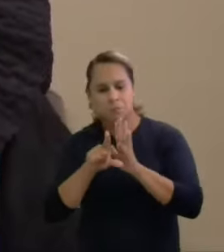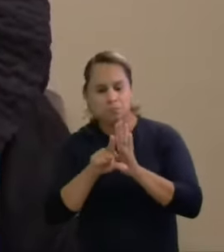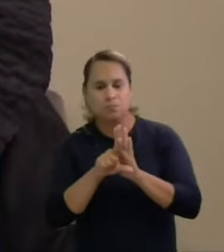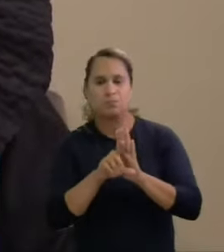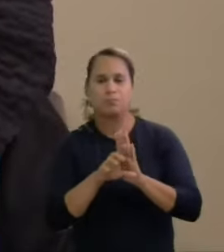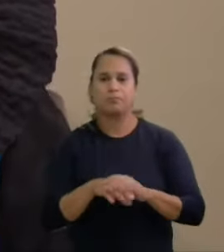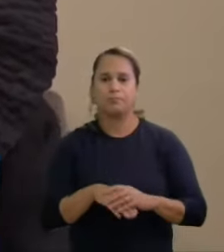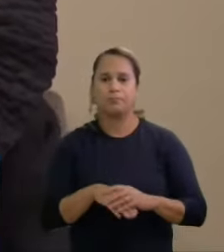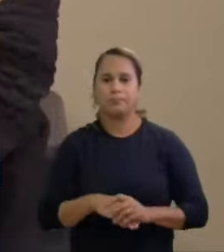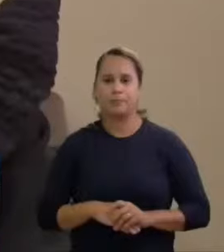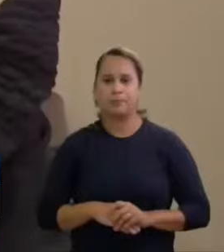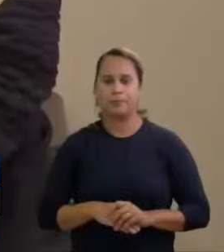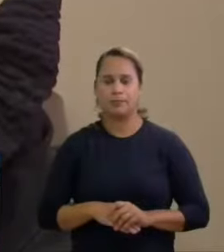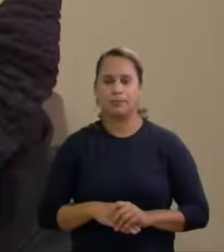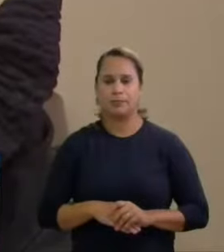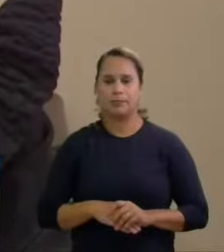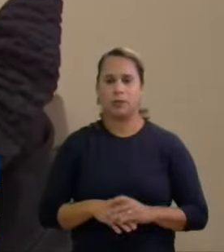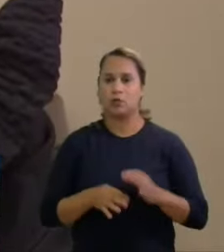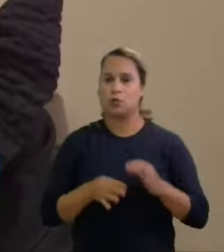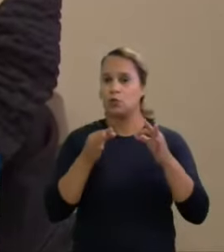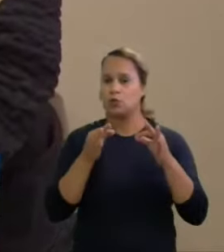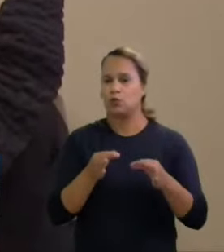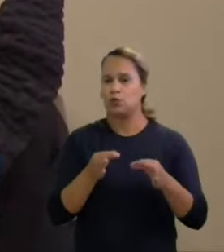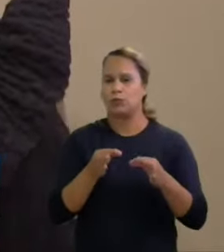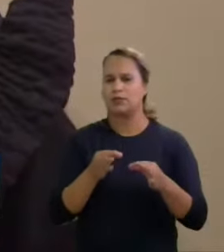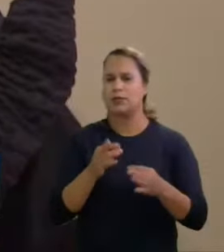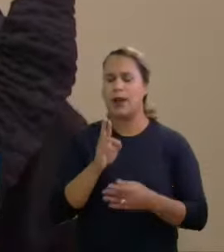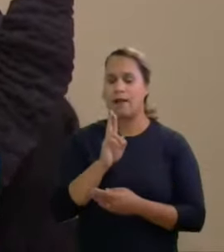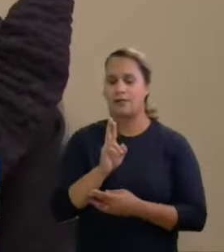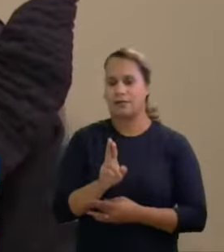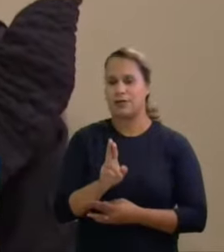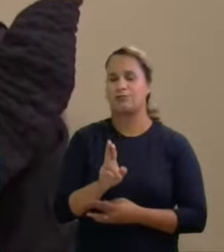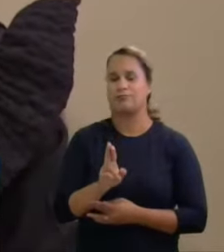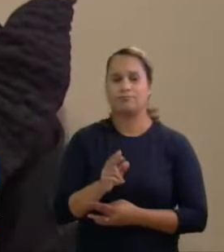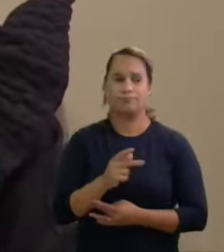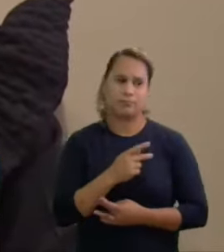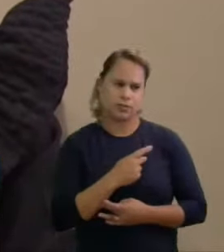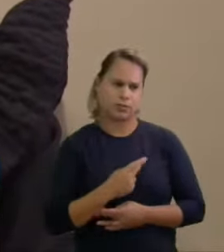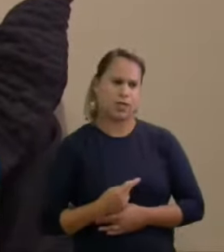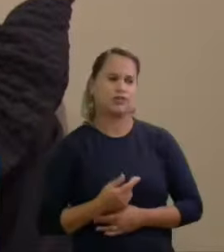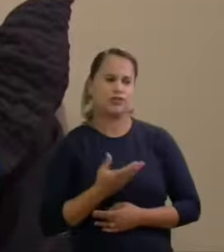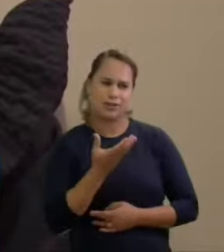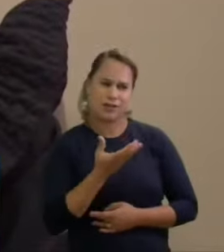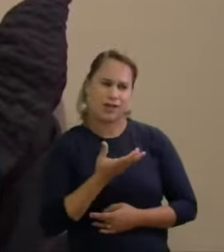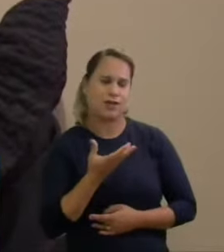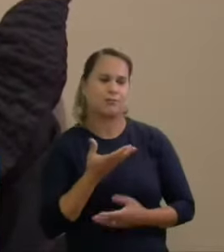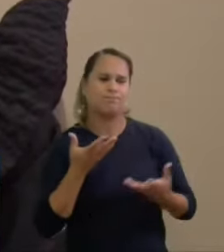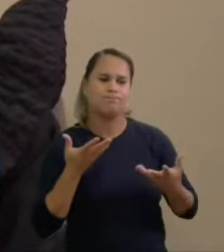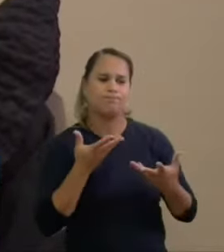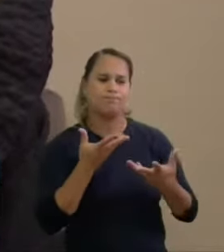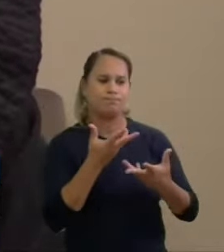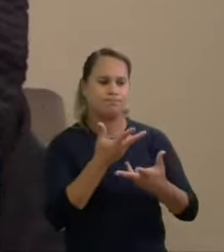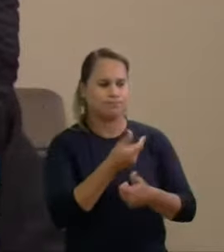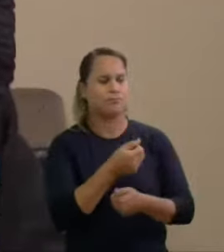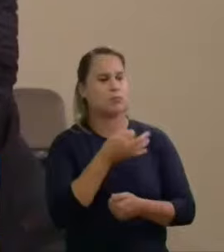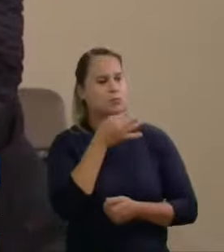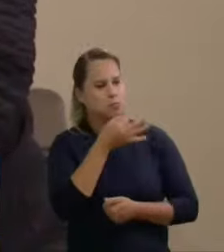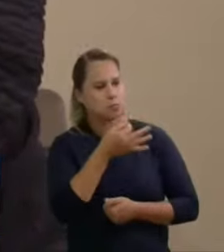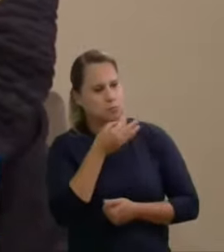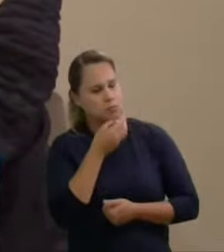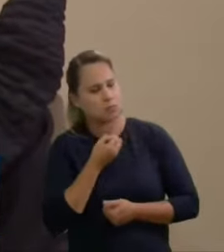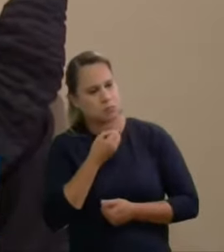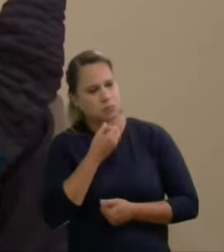e justamente por essa razão senhor presidente e e quero elogiar aqui o nível dos debates na pessoa